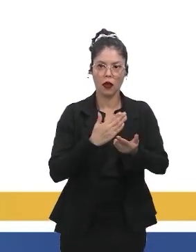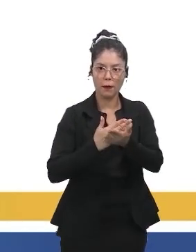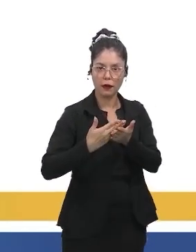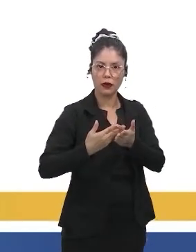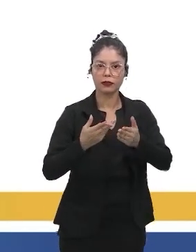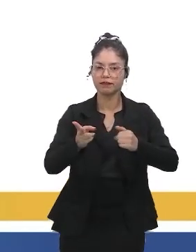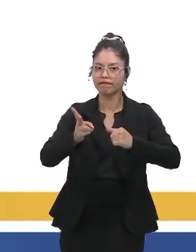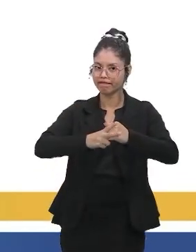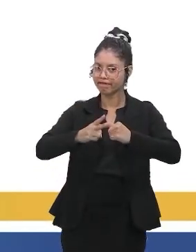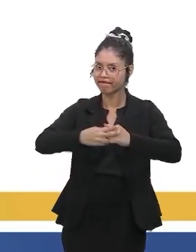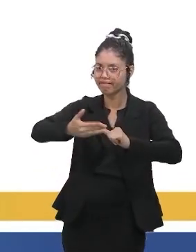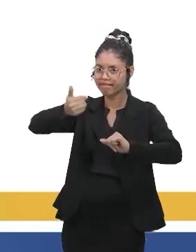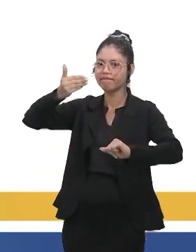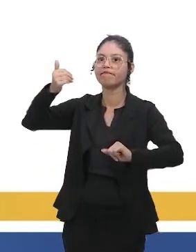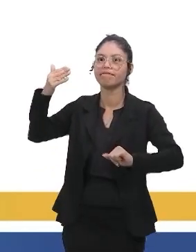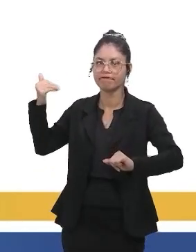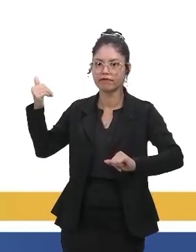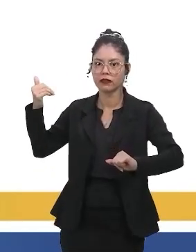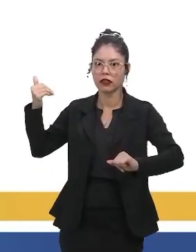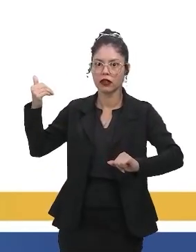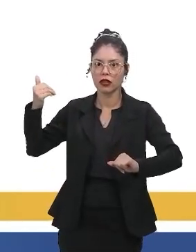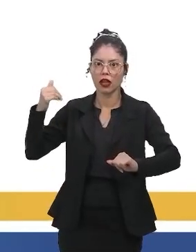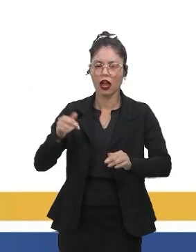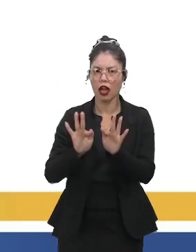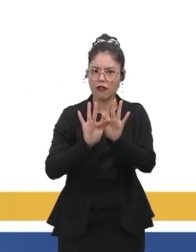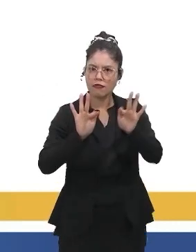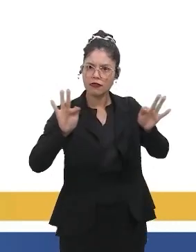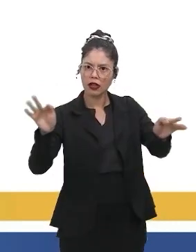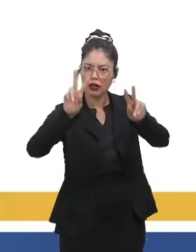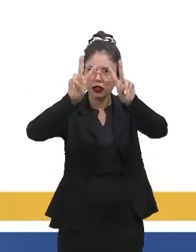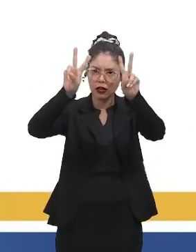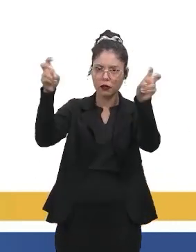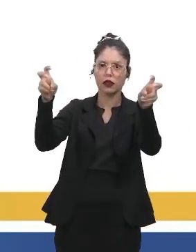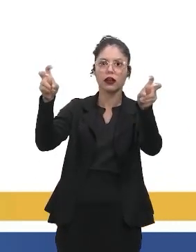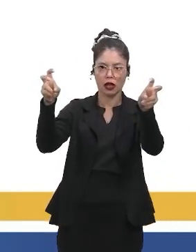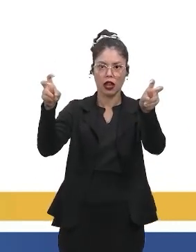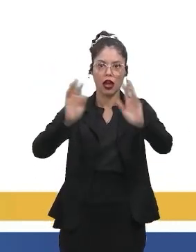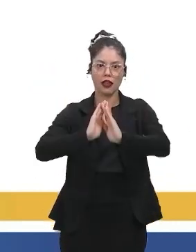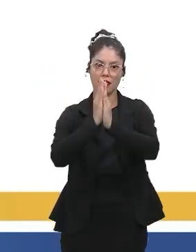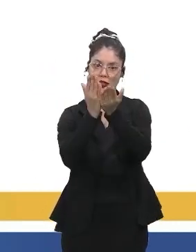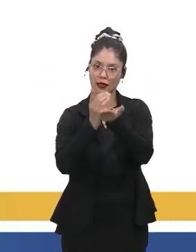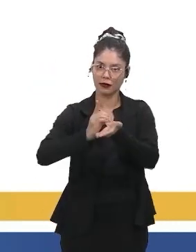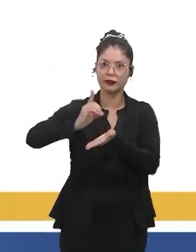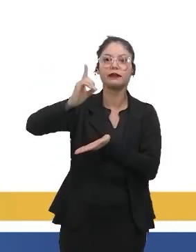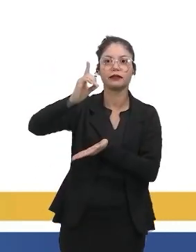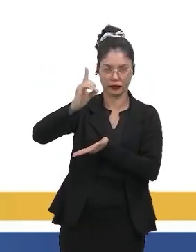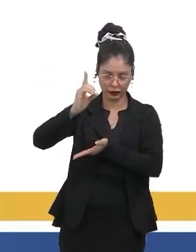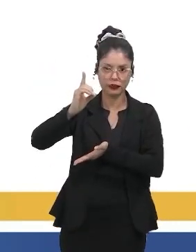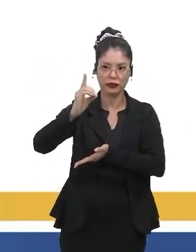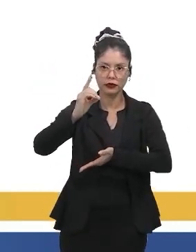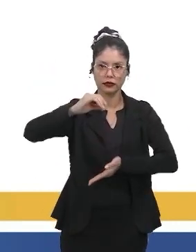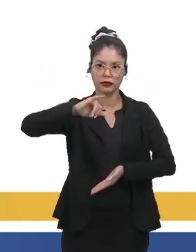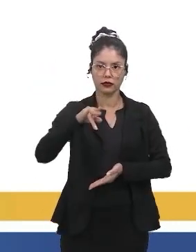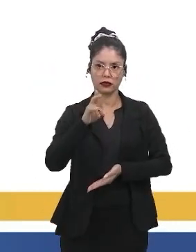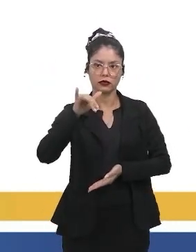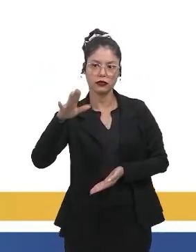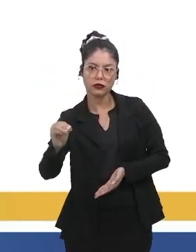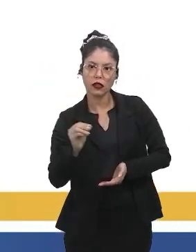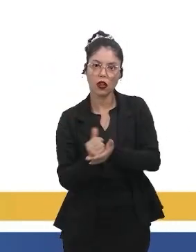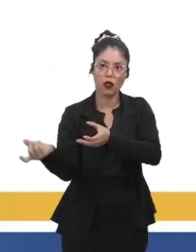No princípio era o verbo. A frase que abre o primeiro capítulo do Evangelho de João remete